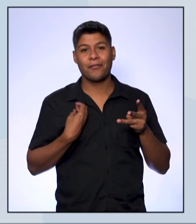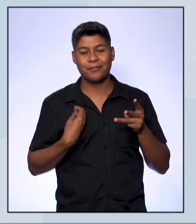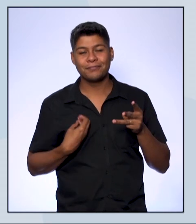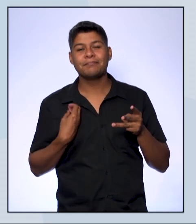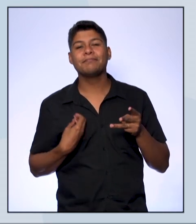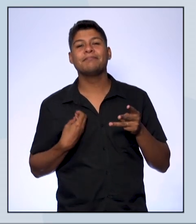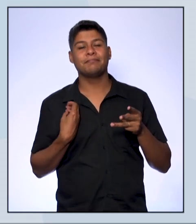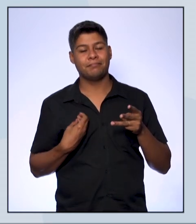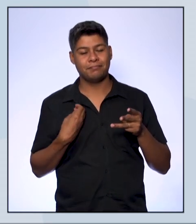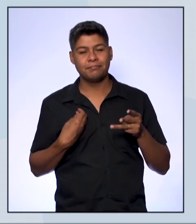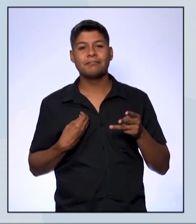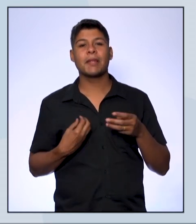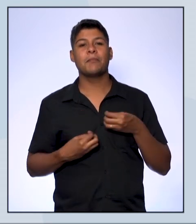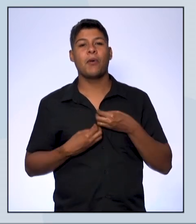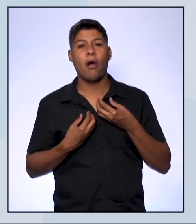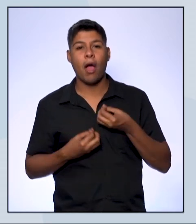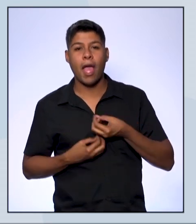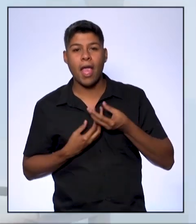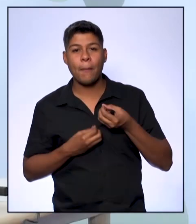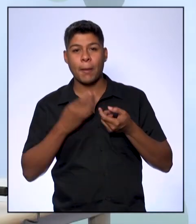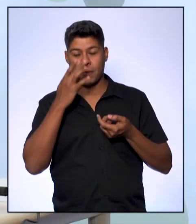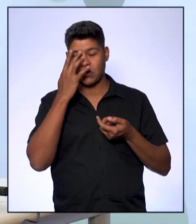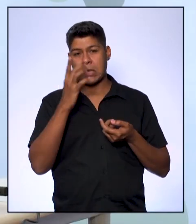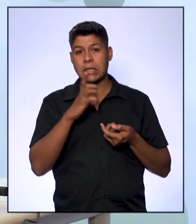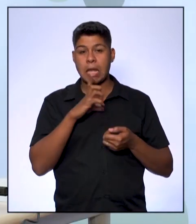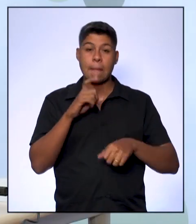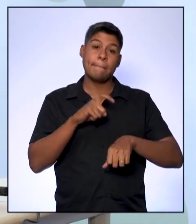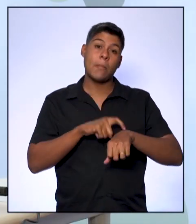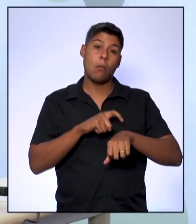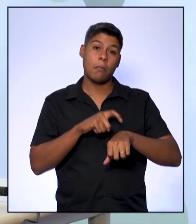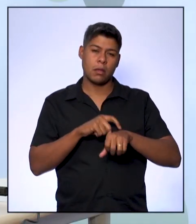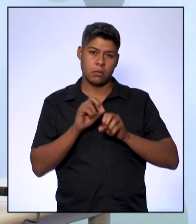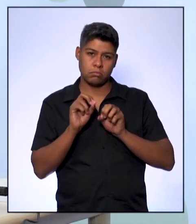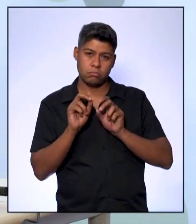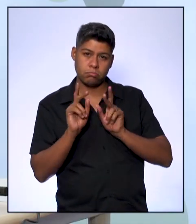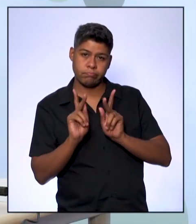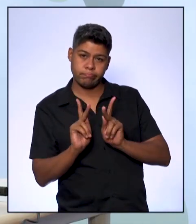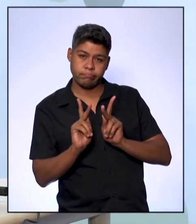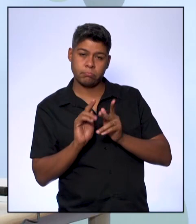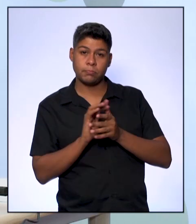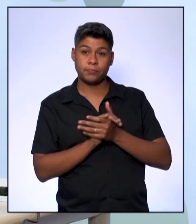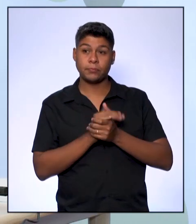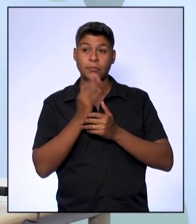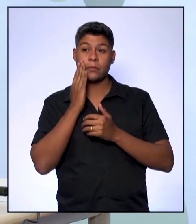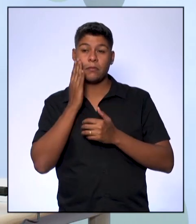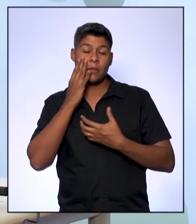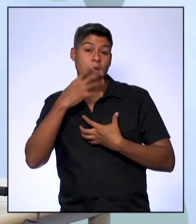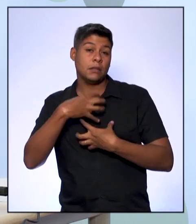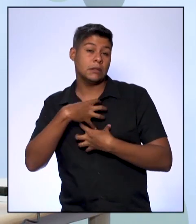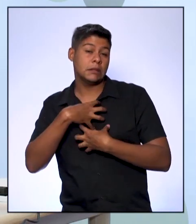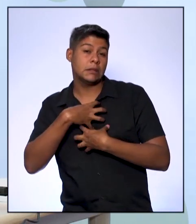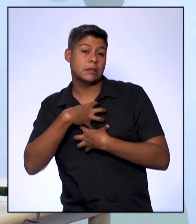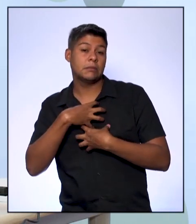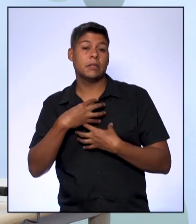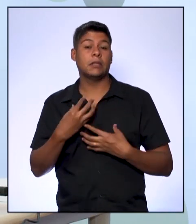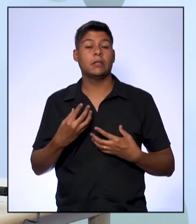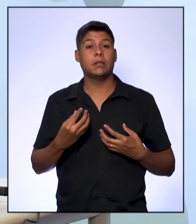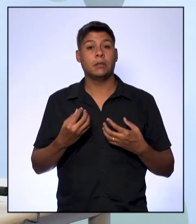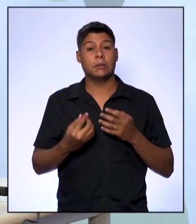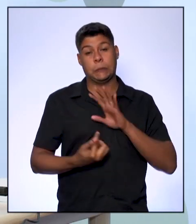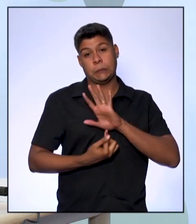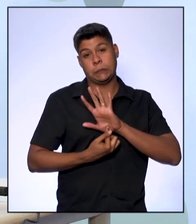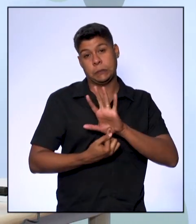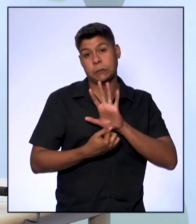presidente do poema aí que a pessoa vive momentos tudo bem então veja só essas sensações e sentimentos que se